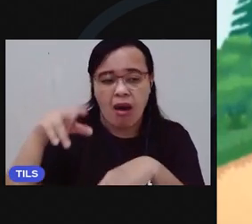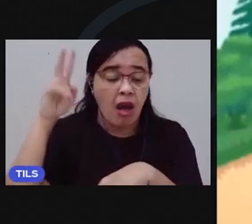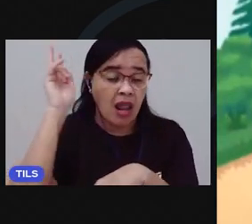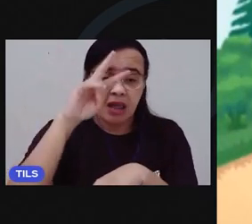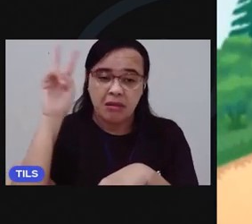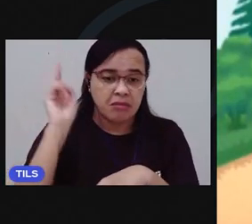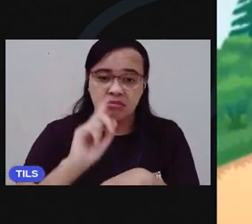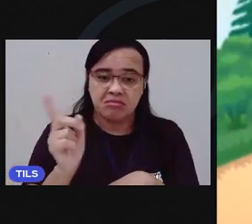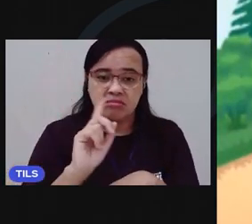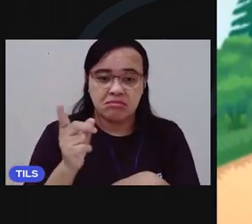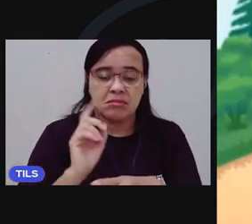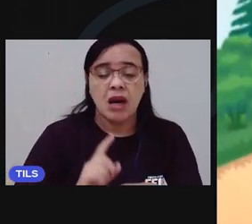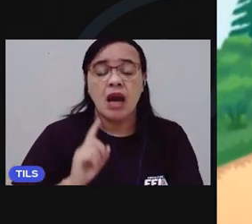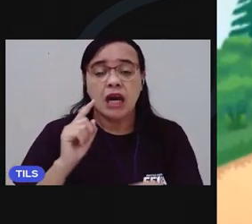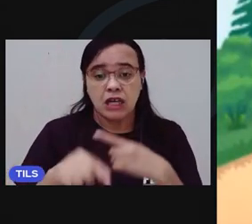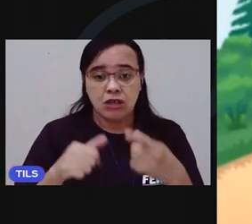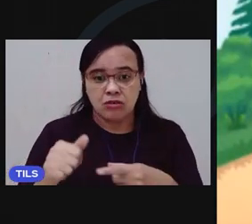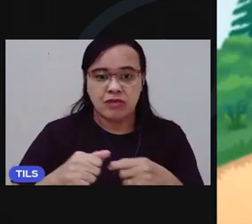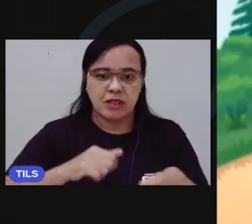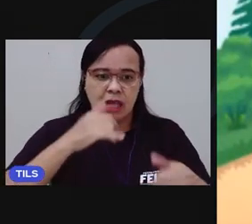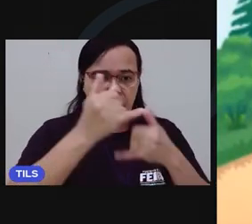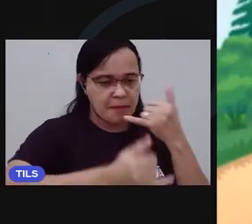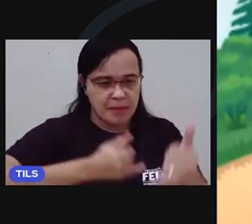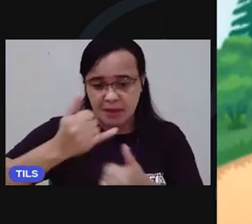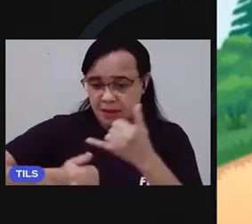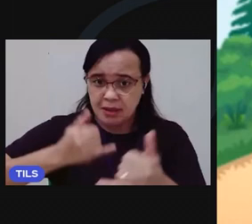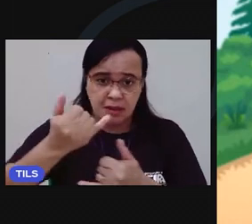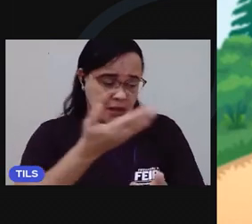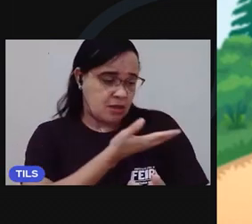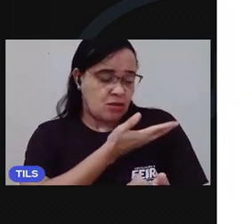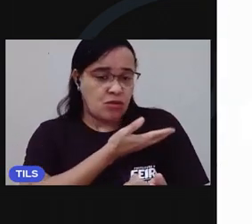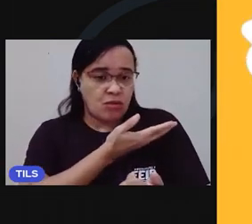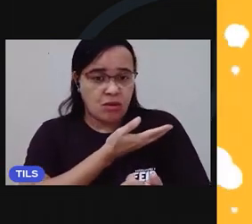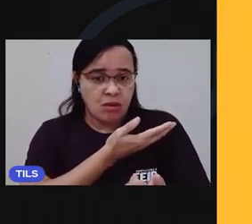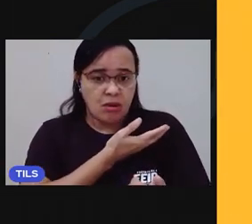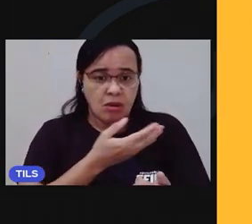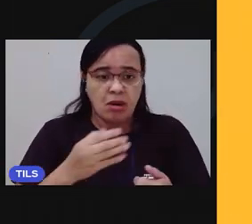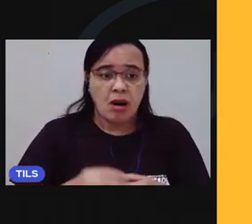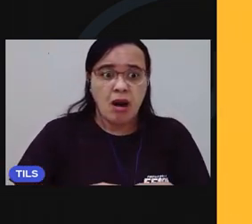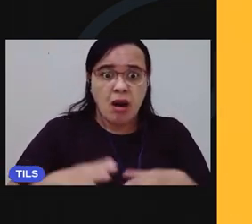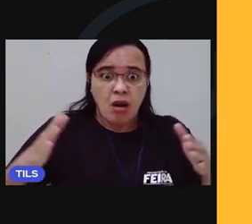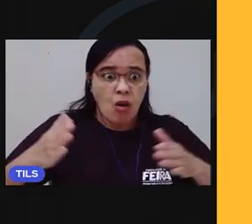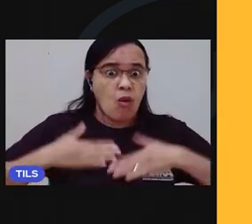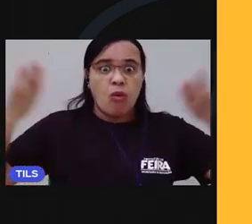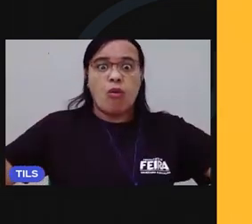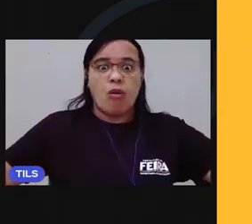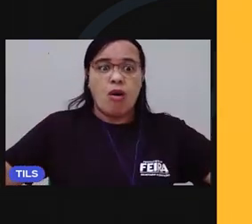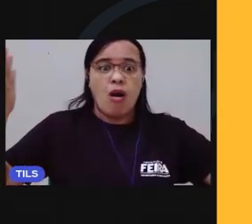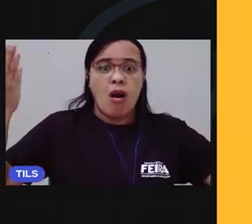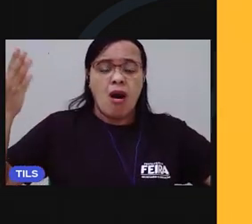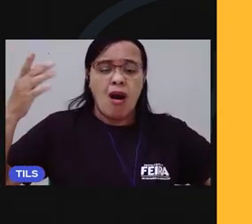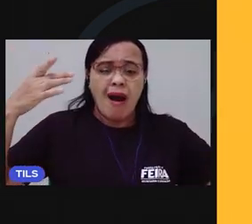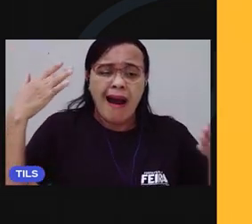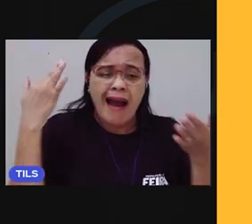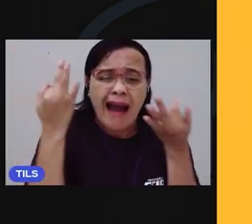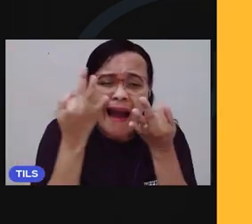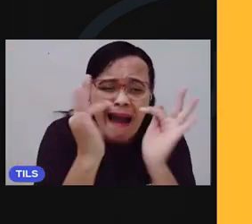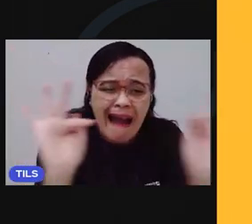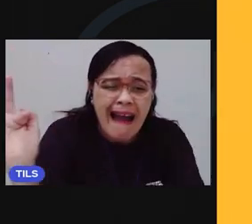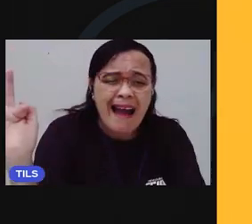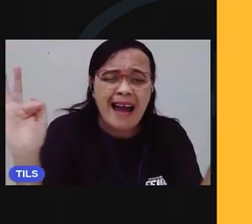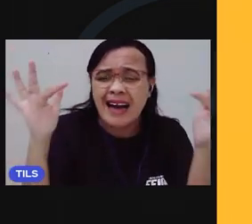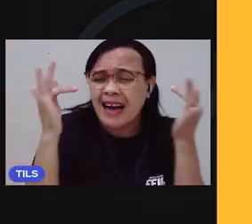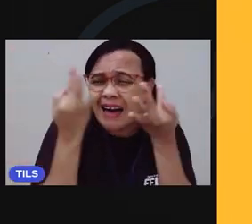dia a minha tava no parquinho fazendo um castelo de areia quando se ri pinscher ela